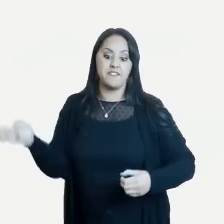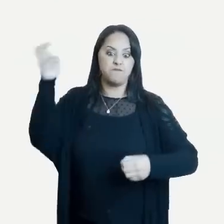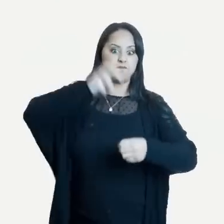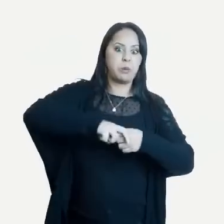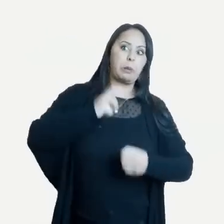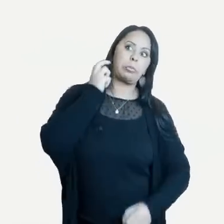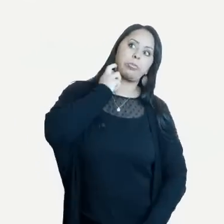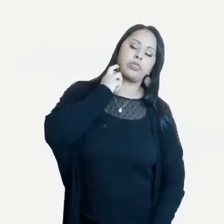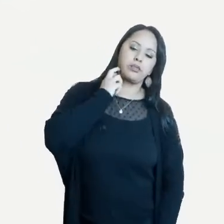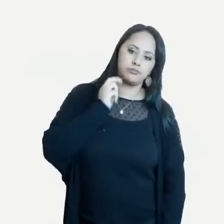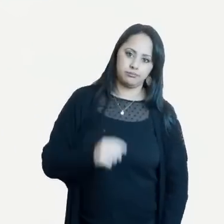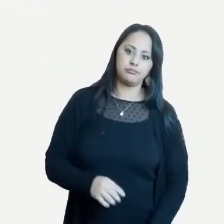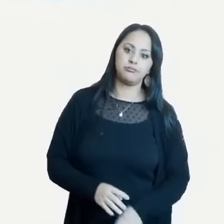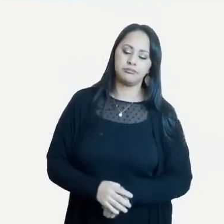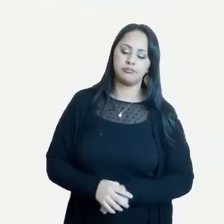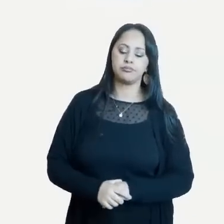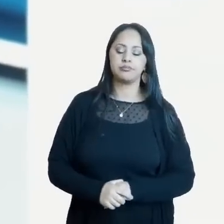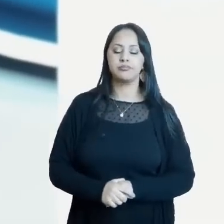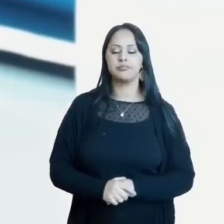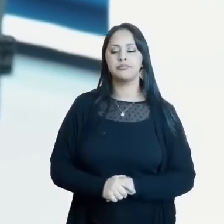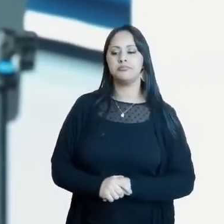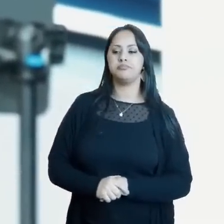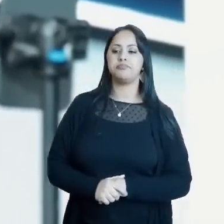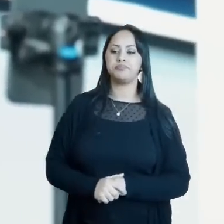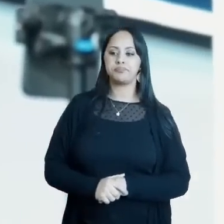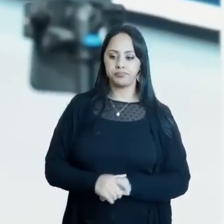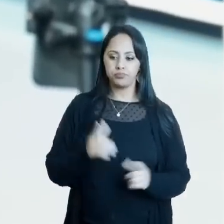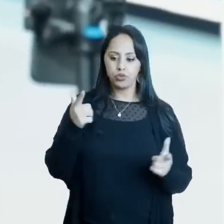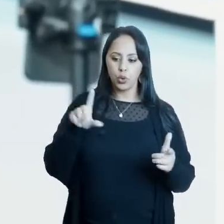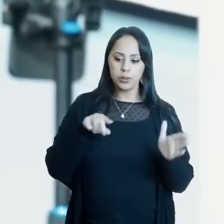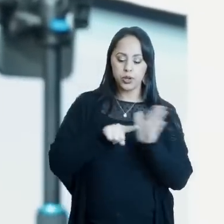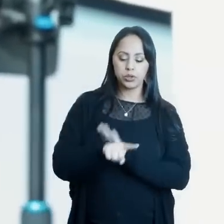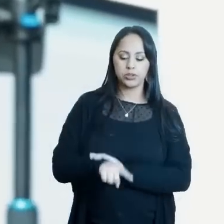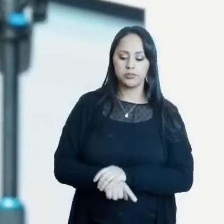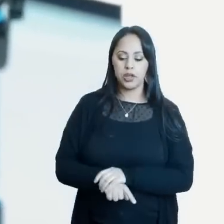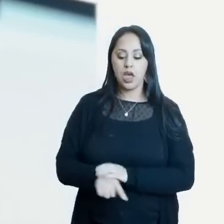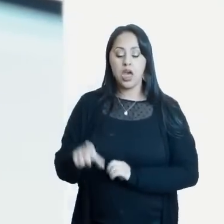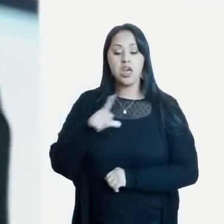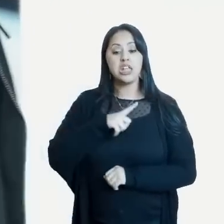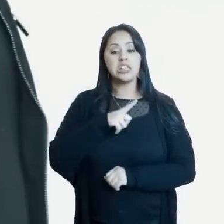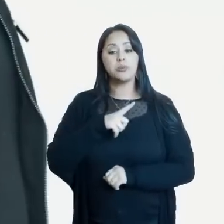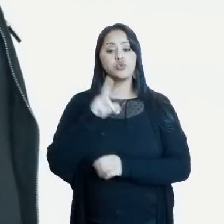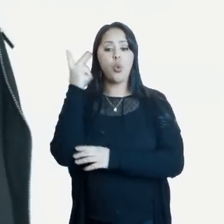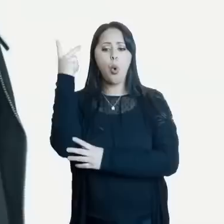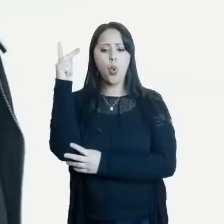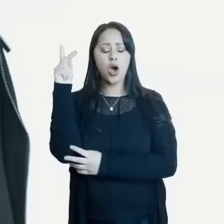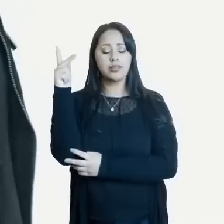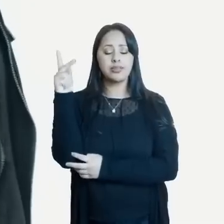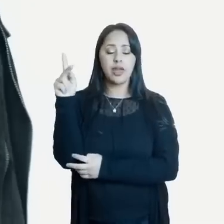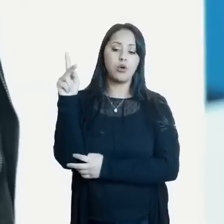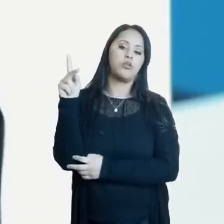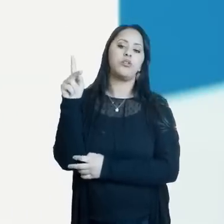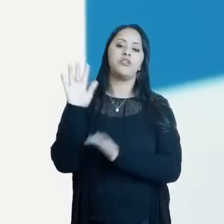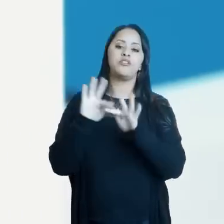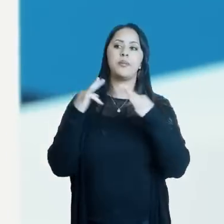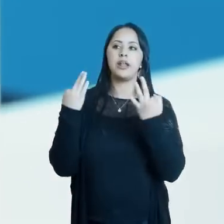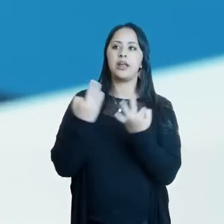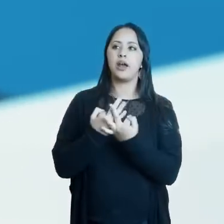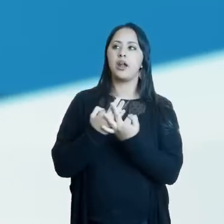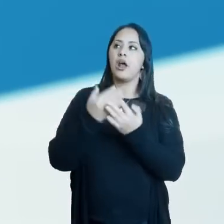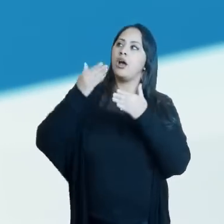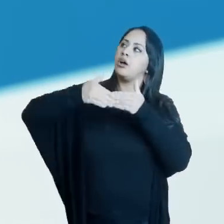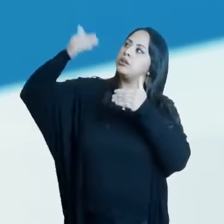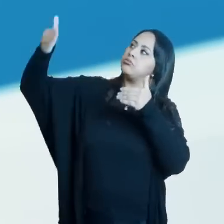nele. Tio Lobo Produções. Temos uma pousada familiar a 2 quadras do Allianz Parque.